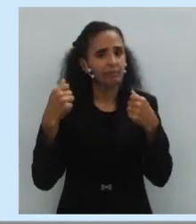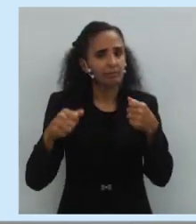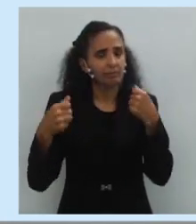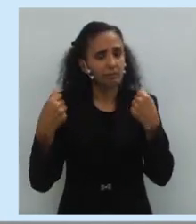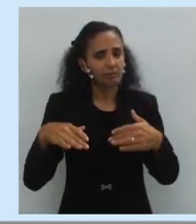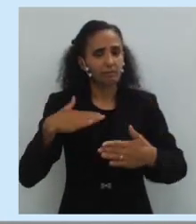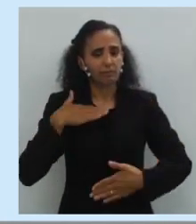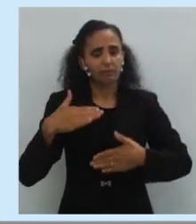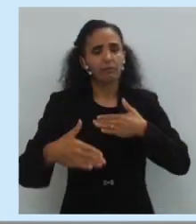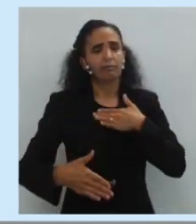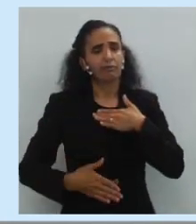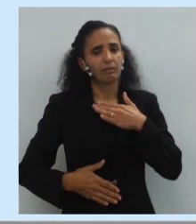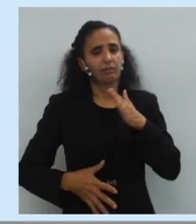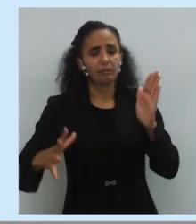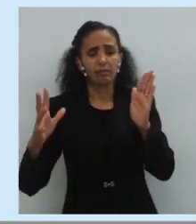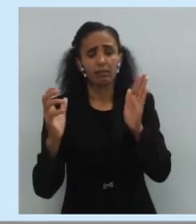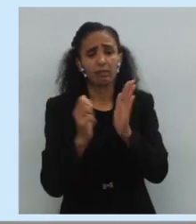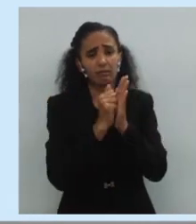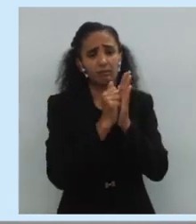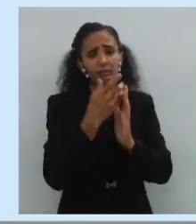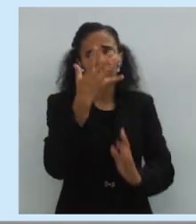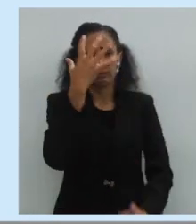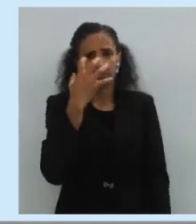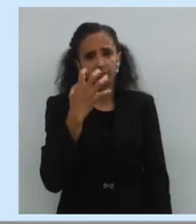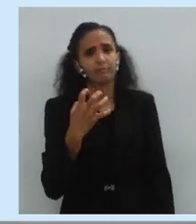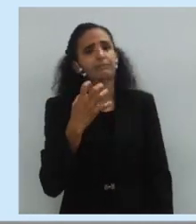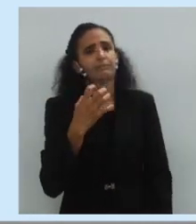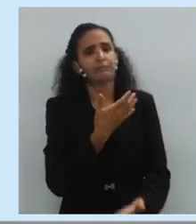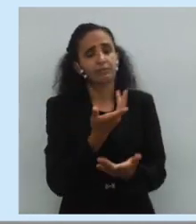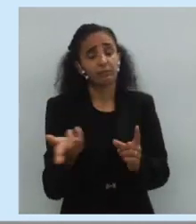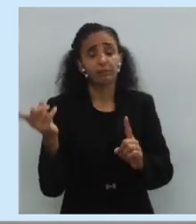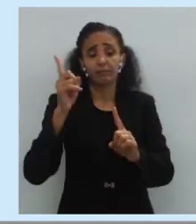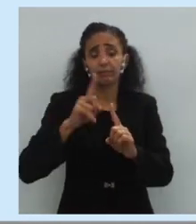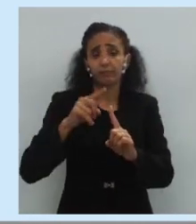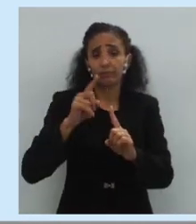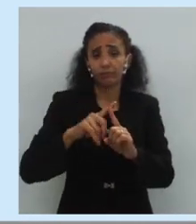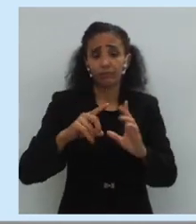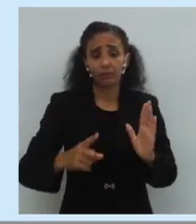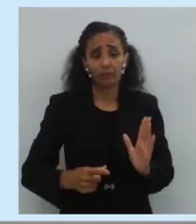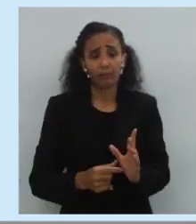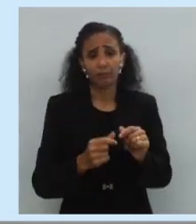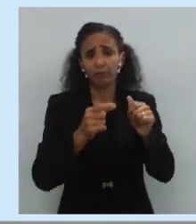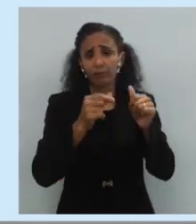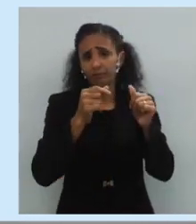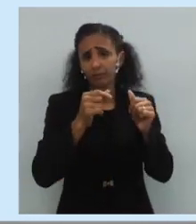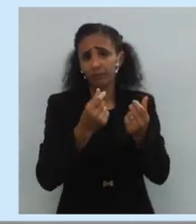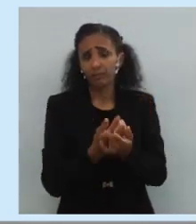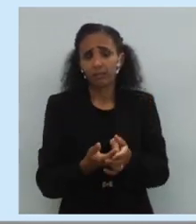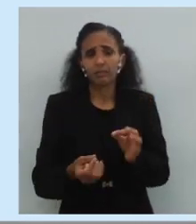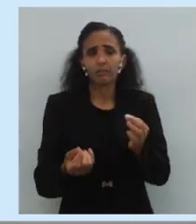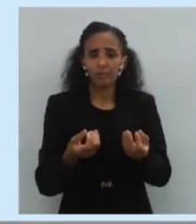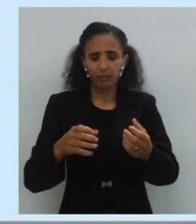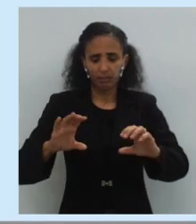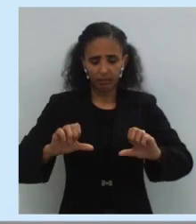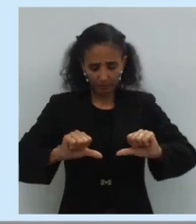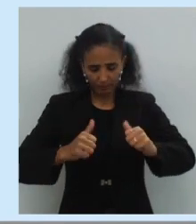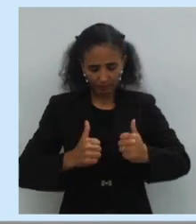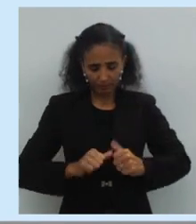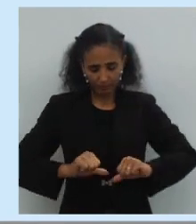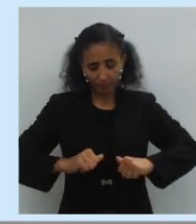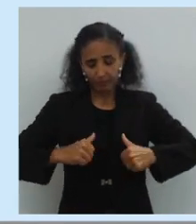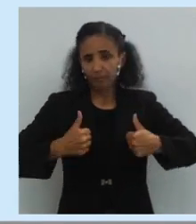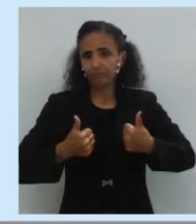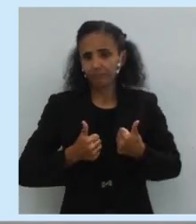né? Complicações aí do HIV, como determinados tipos de câncer. A carga viral ela